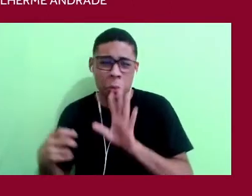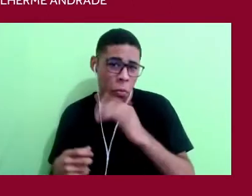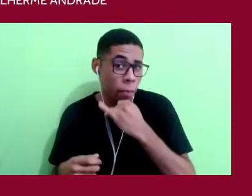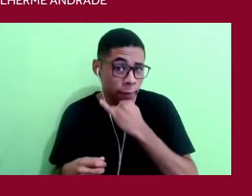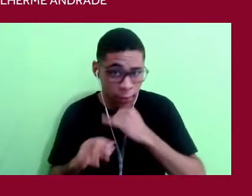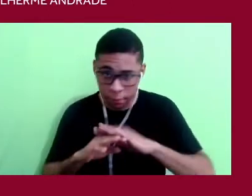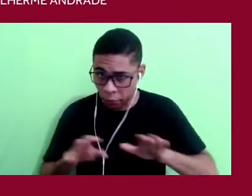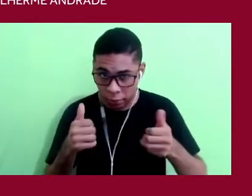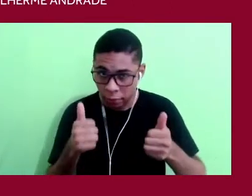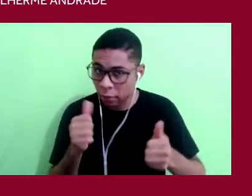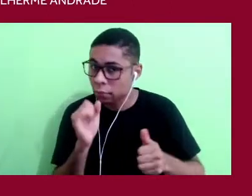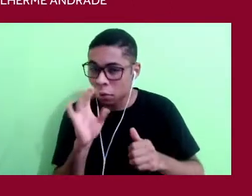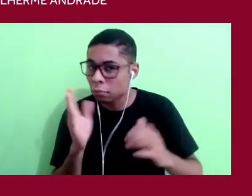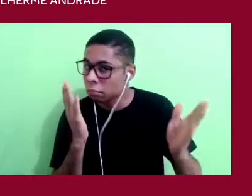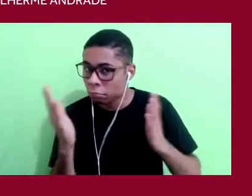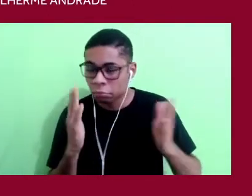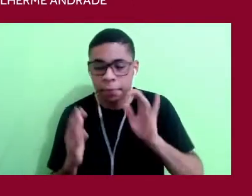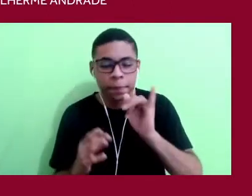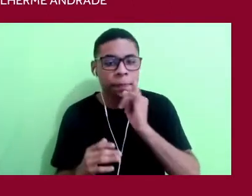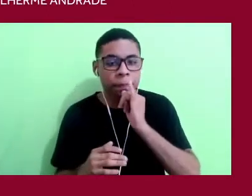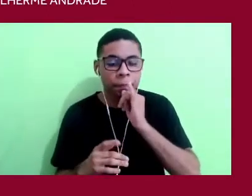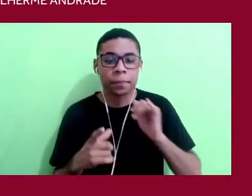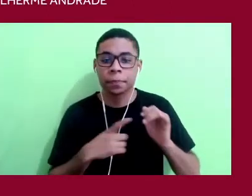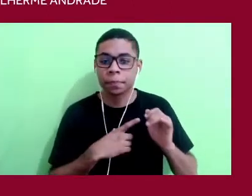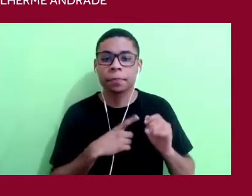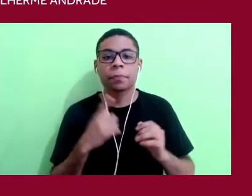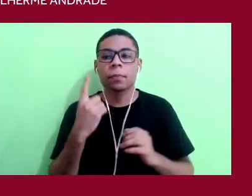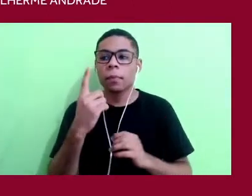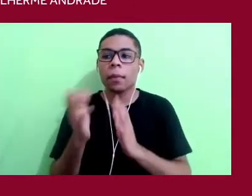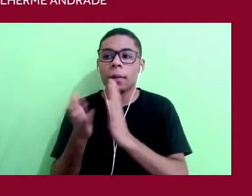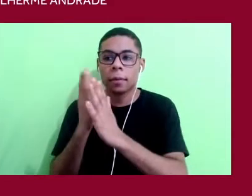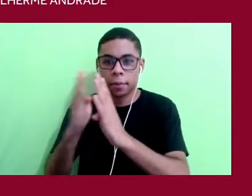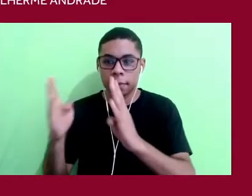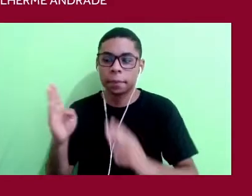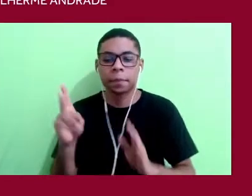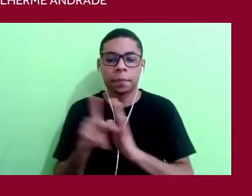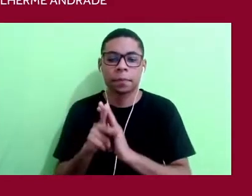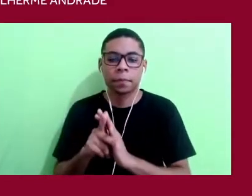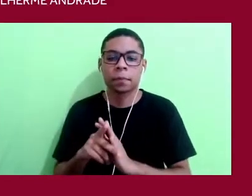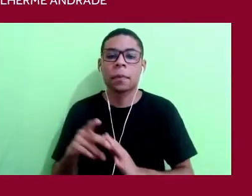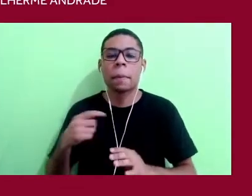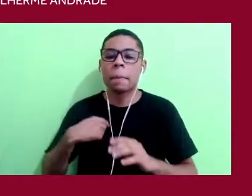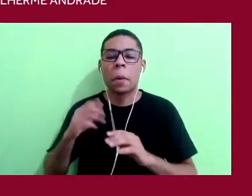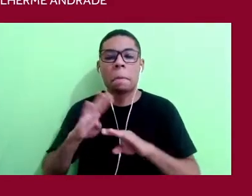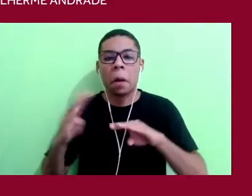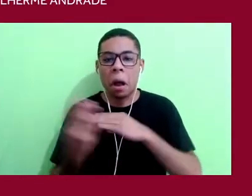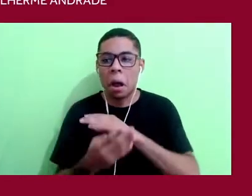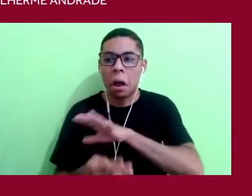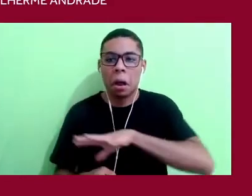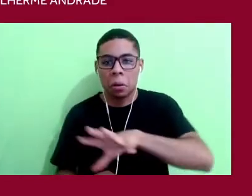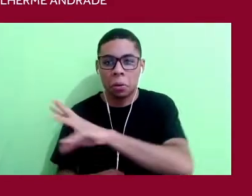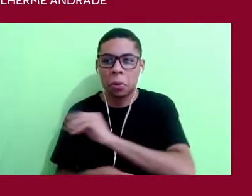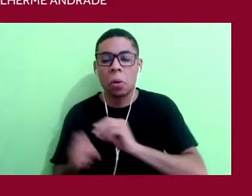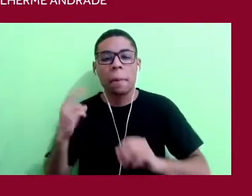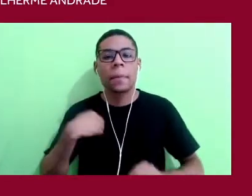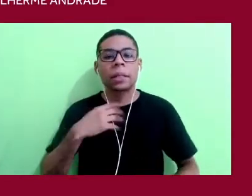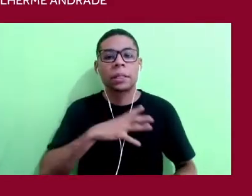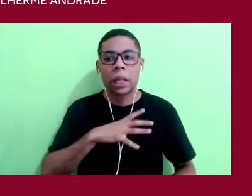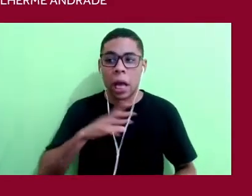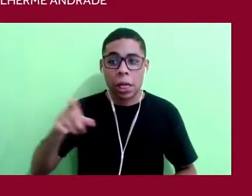uma biblioteca que eu sigo nas mídias sociais, que inclusive é a biblioteca do meu bairro ou da minha cidade, que